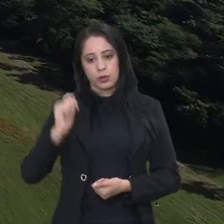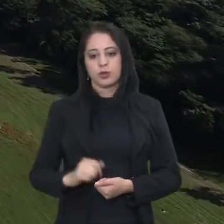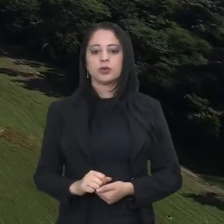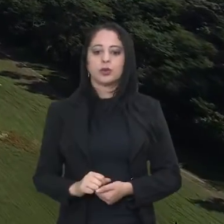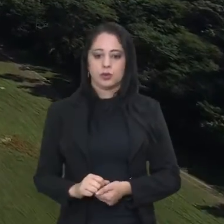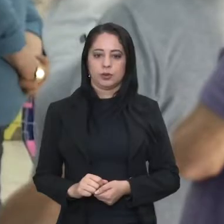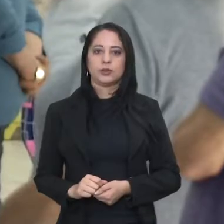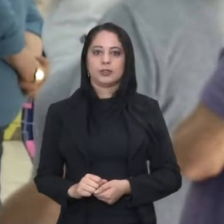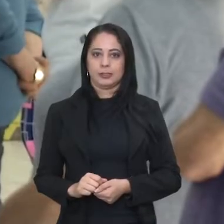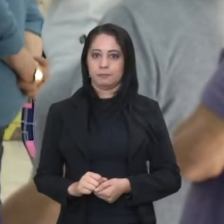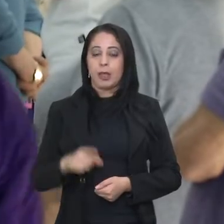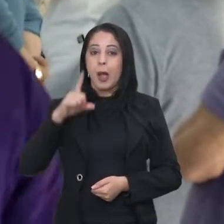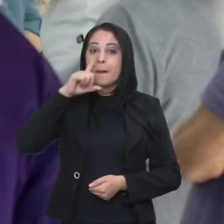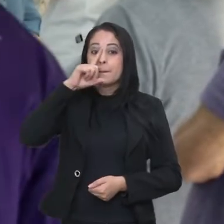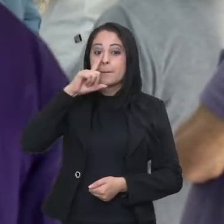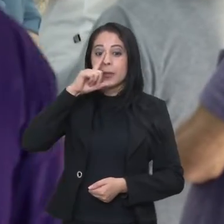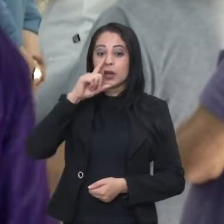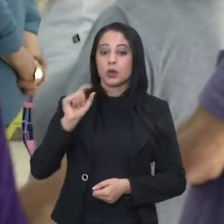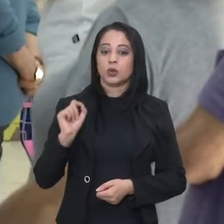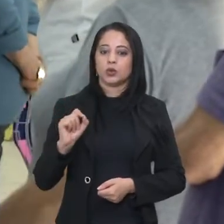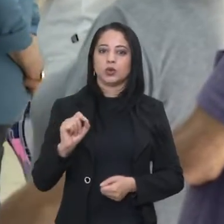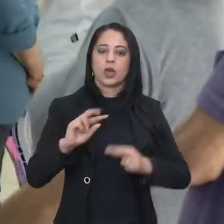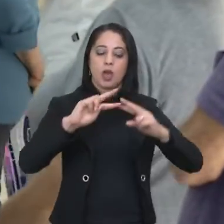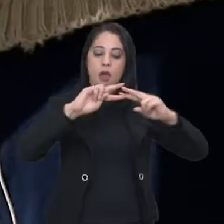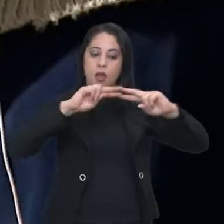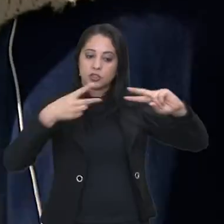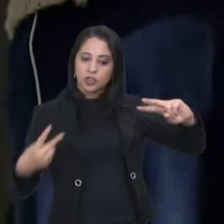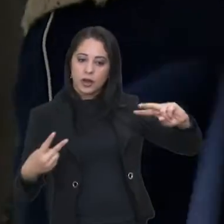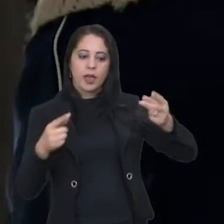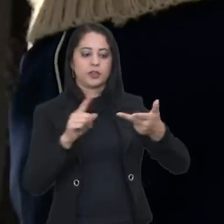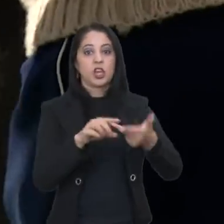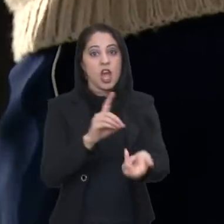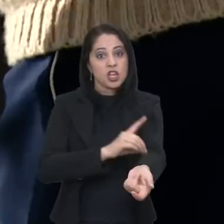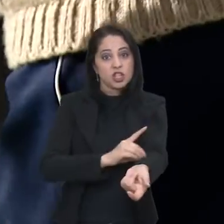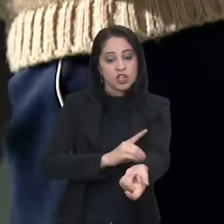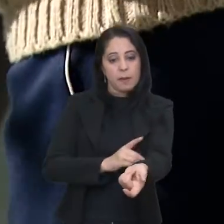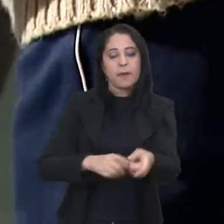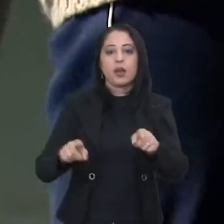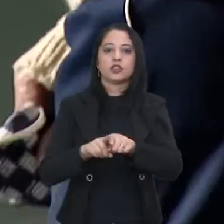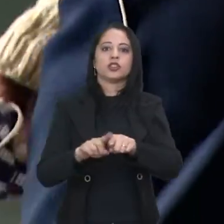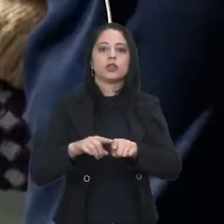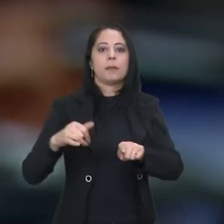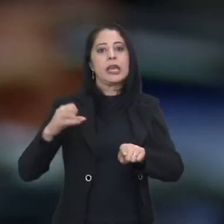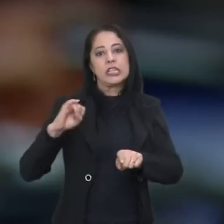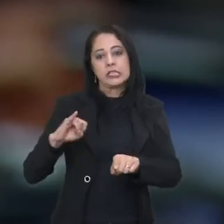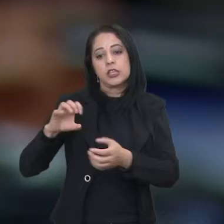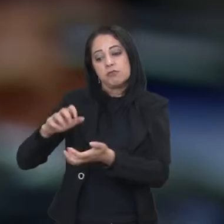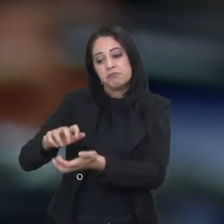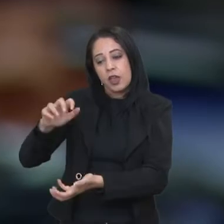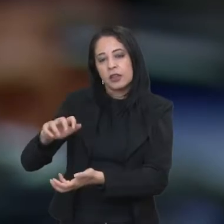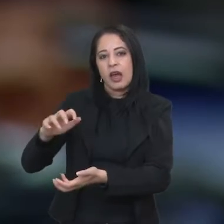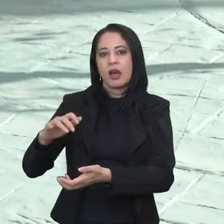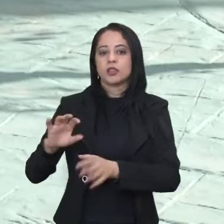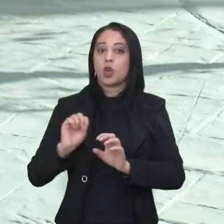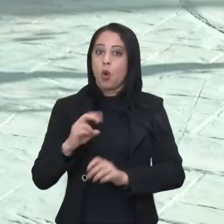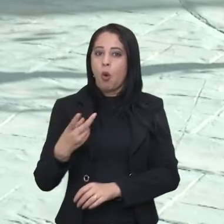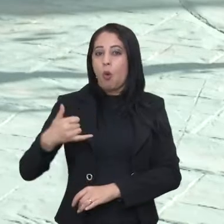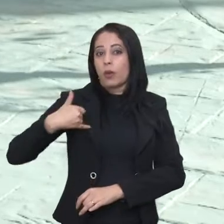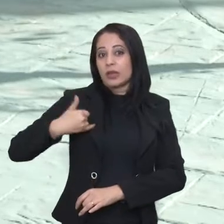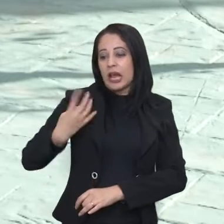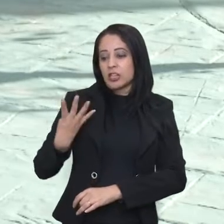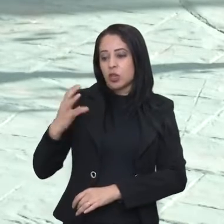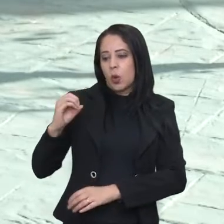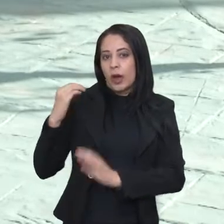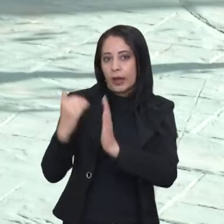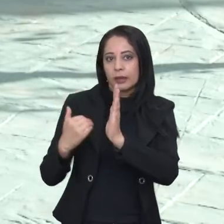de pessoas. Entre os fatores de risco estão a hereditariedade, diabetes e também a idade. Quem já passou